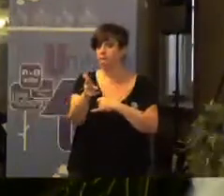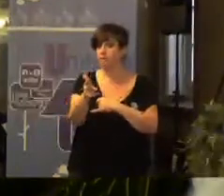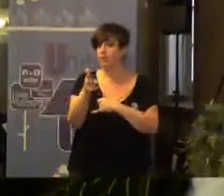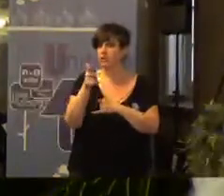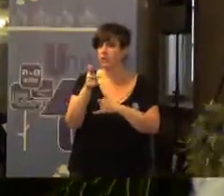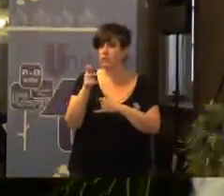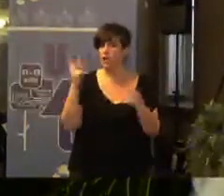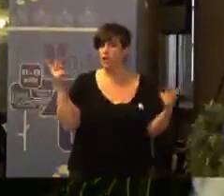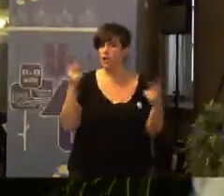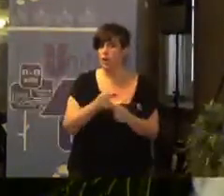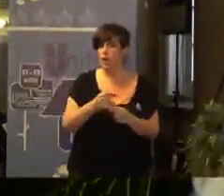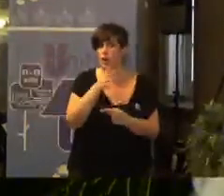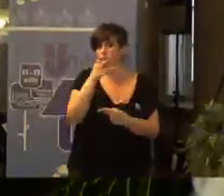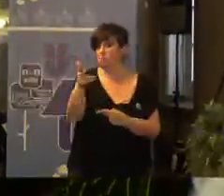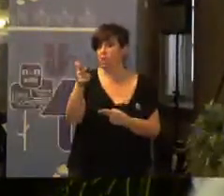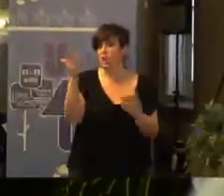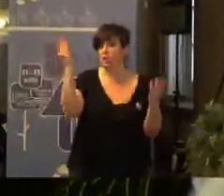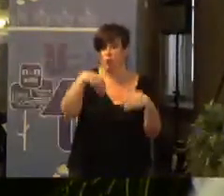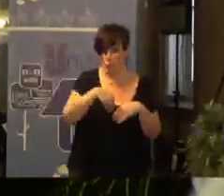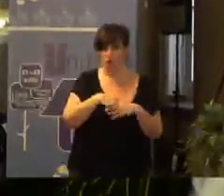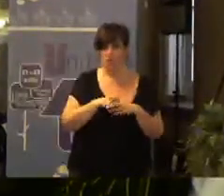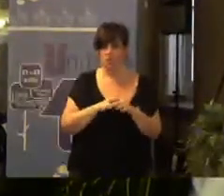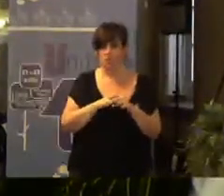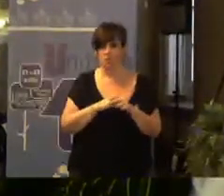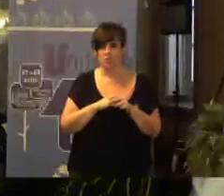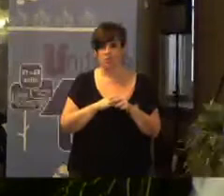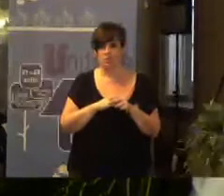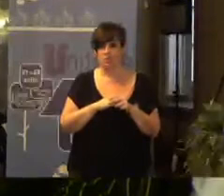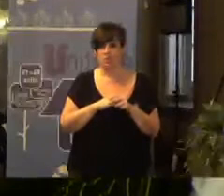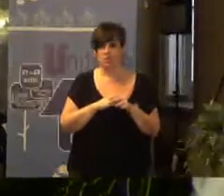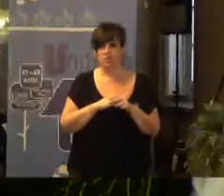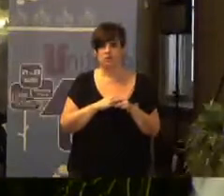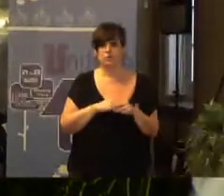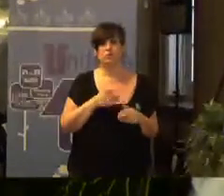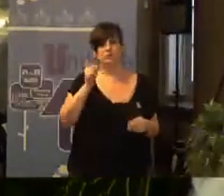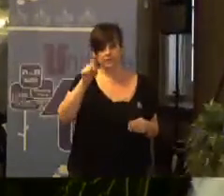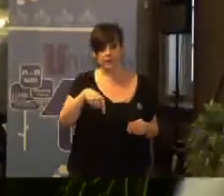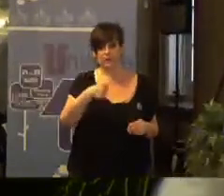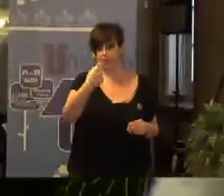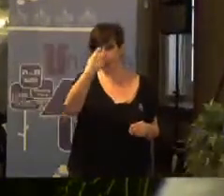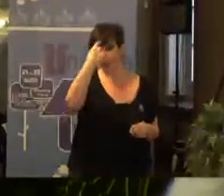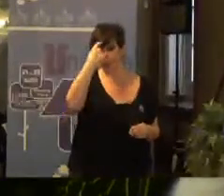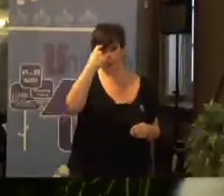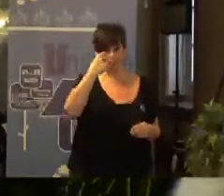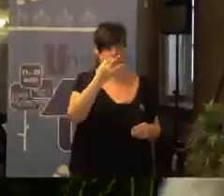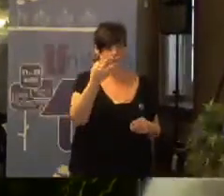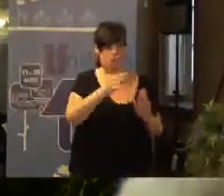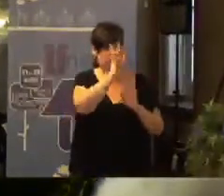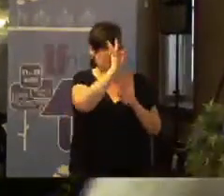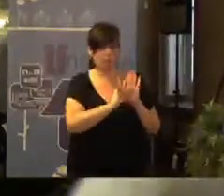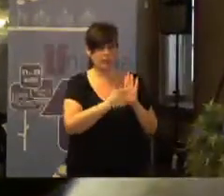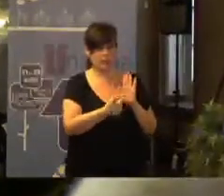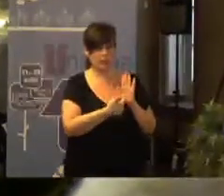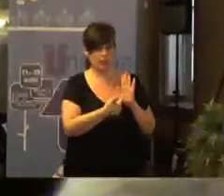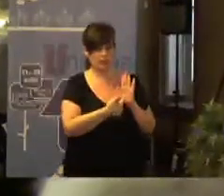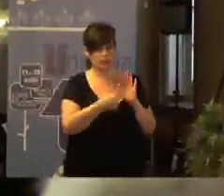sentido puro do termo, a sobriedade e a obsessão orçamental que o